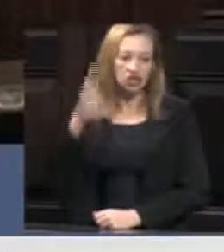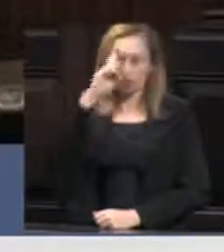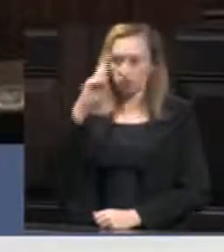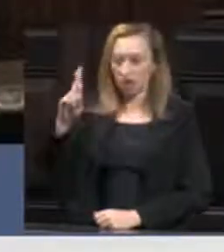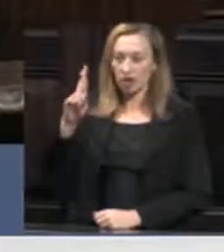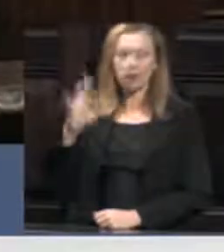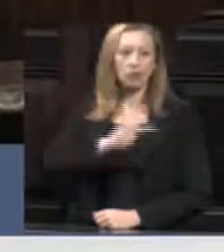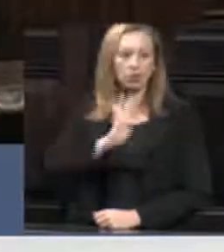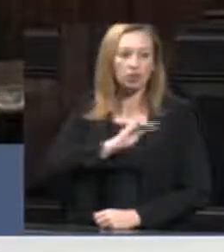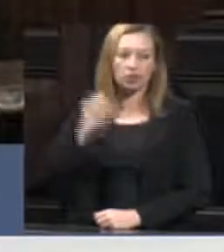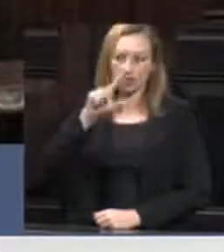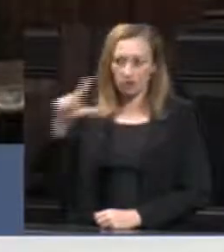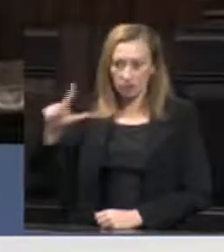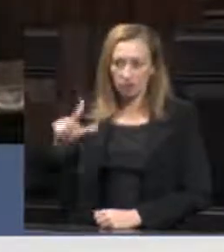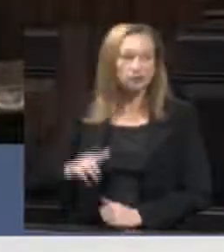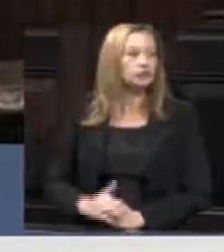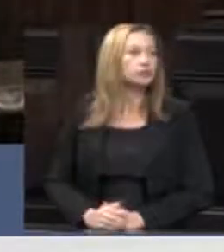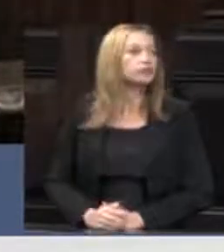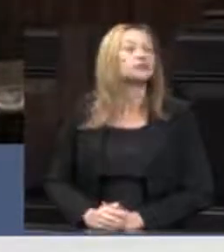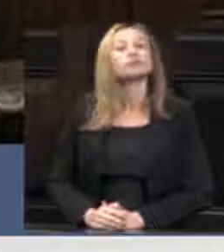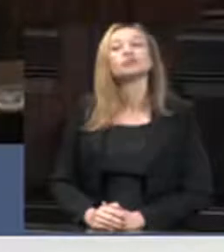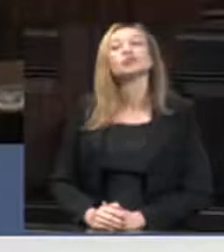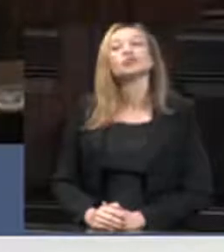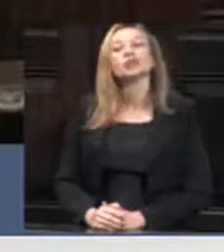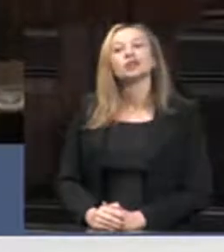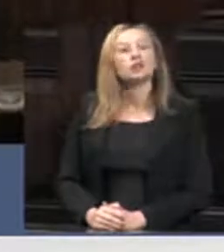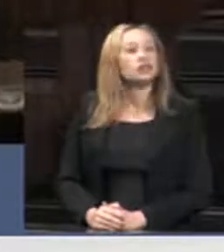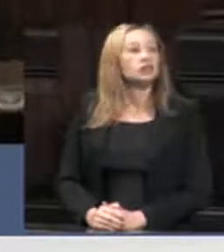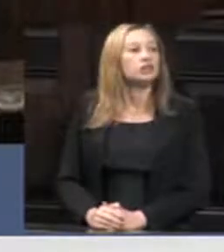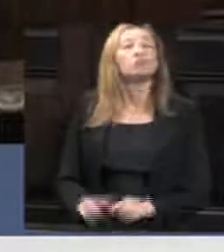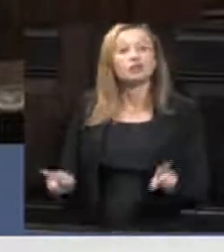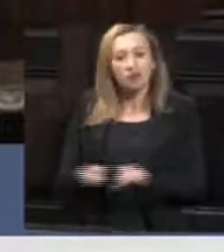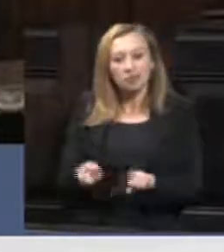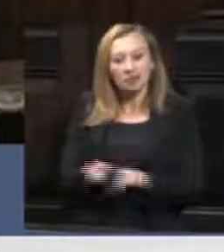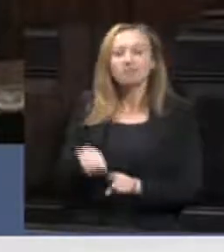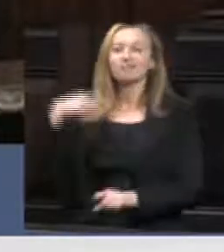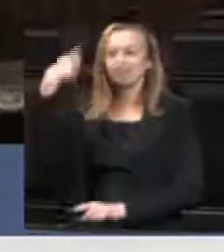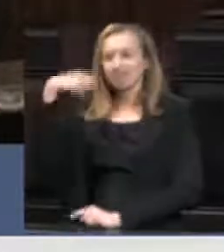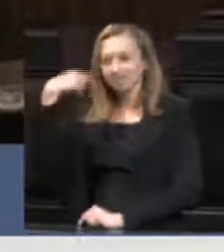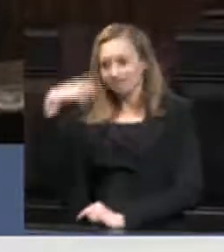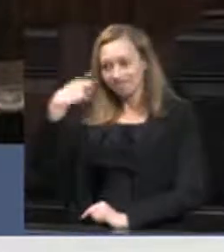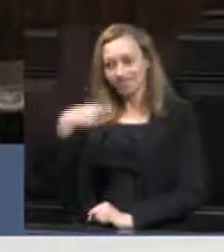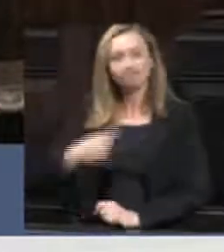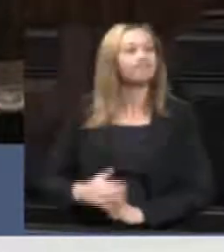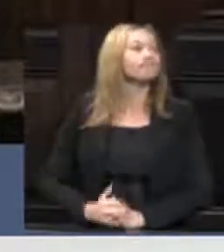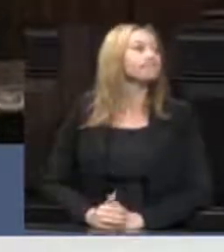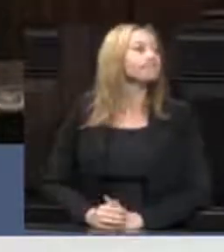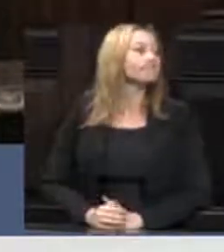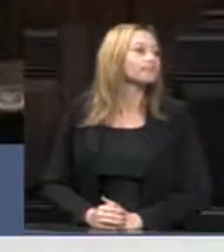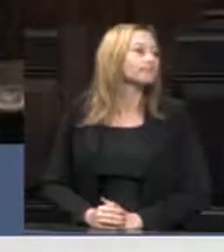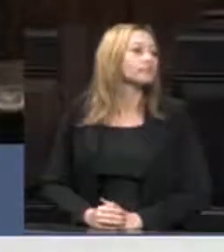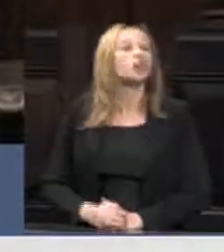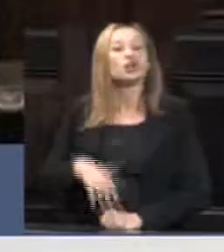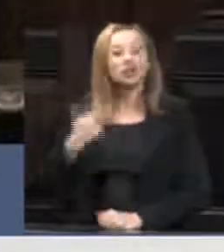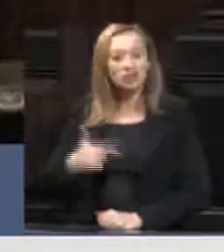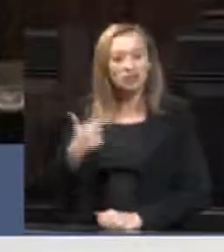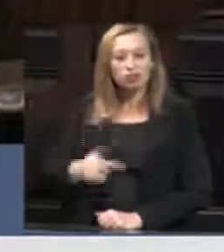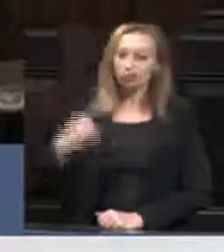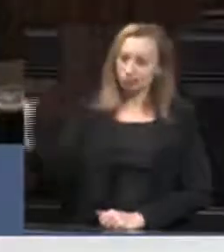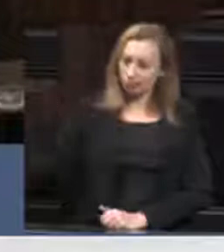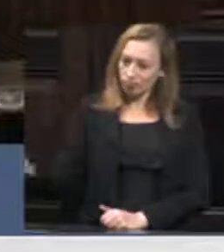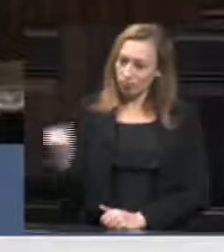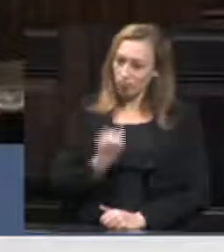Civil, e por tal, advogado. E, segundo ele me